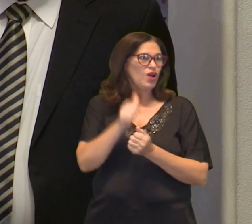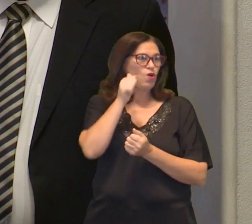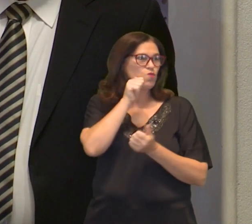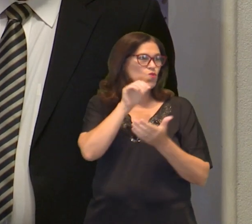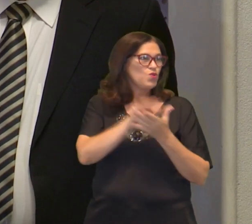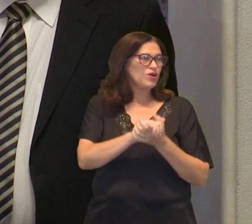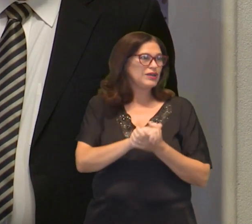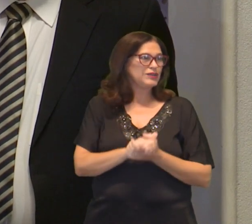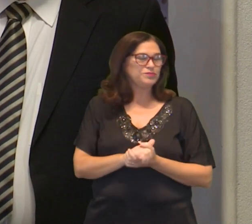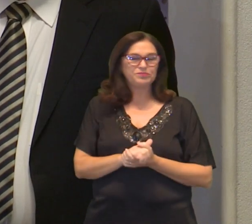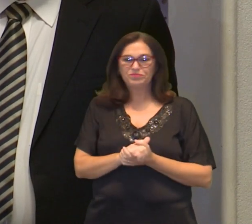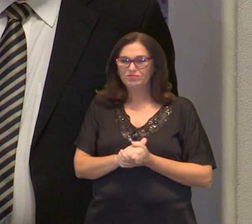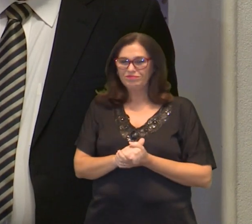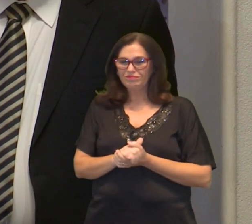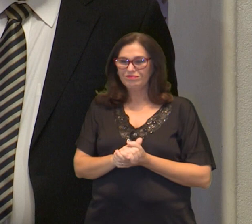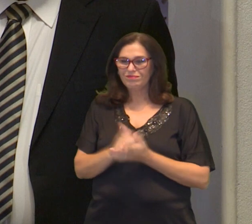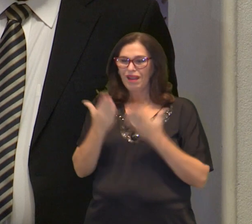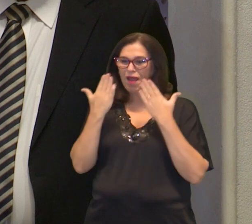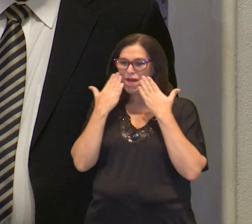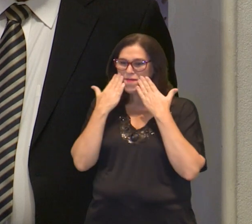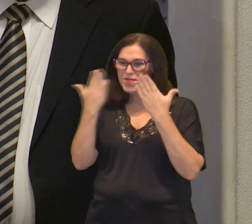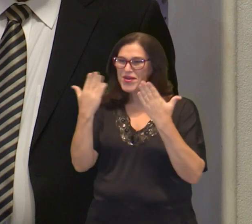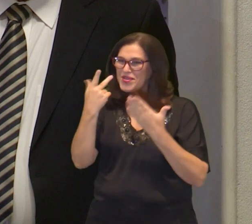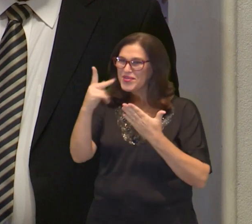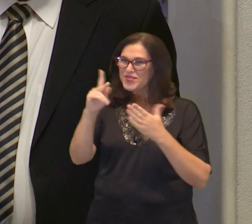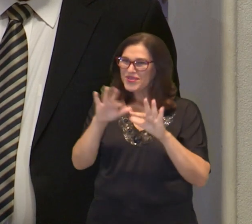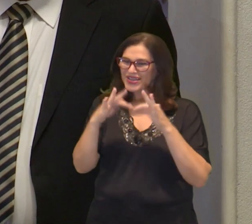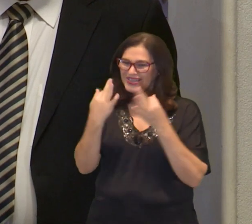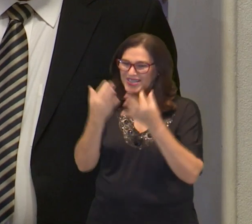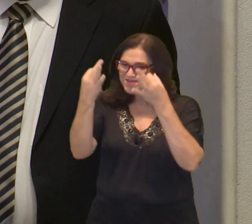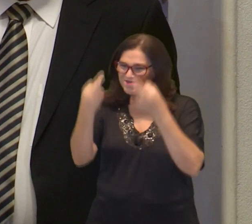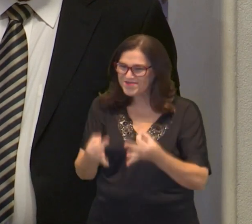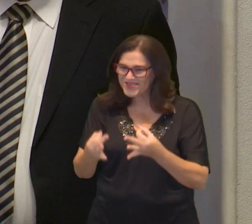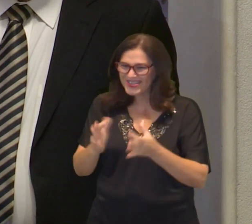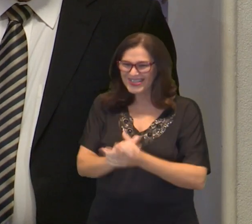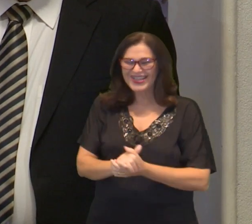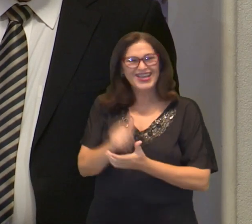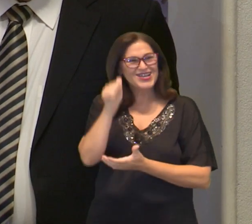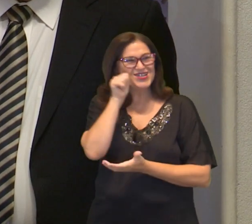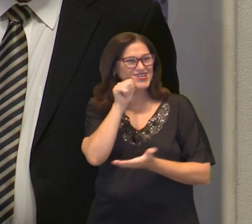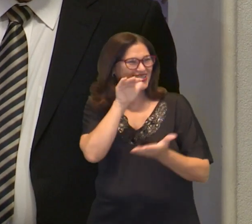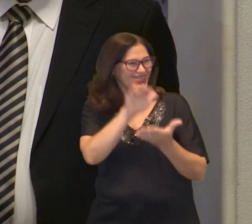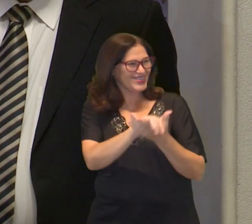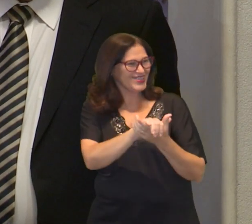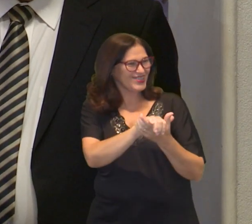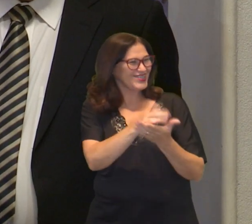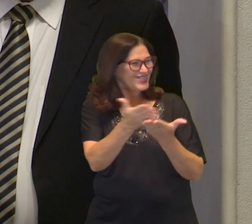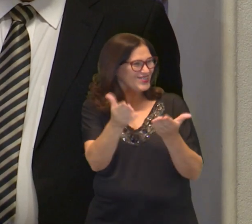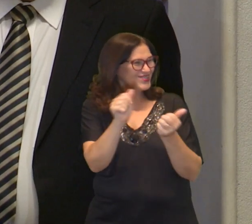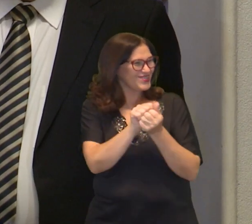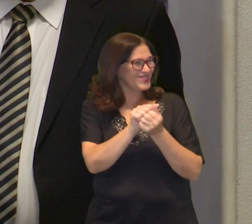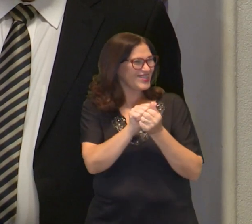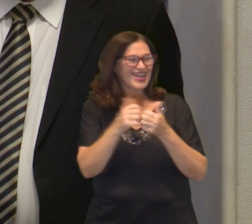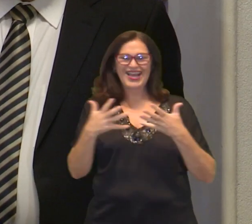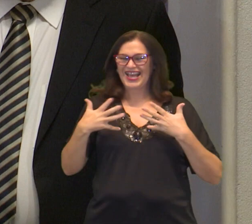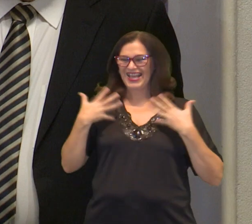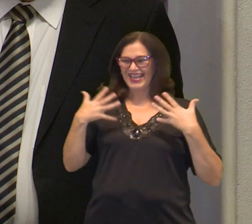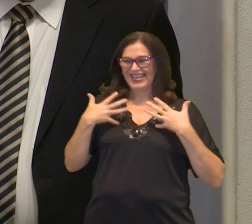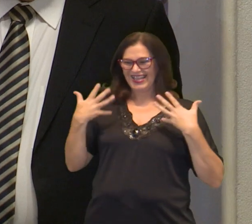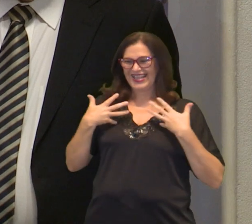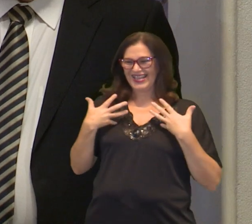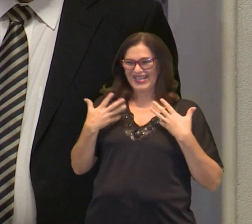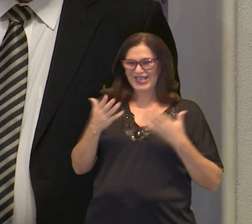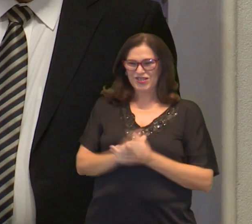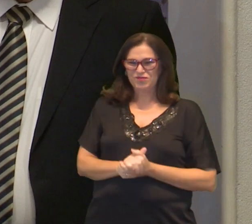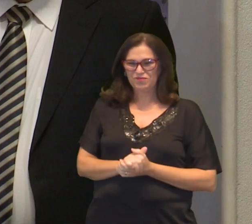por favor, faça a devida apresentação justa à sua esposa que aqui está, que acompanha também com alegria o seu